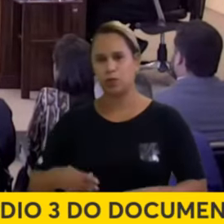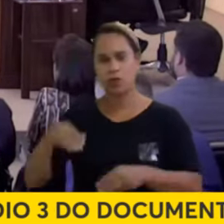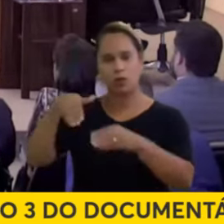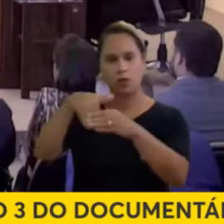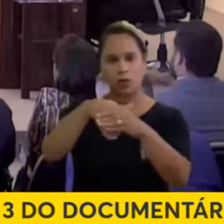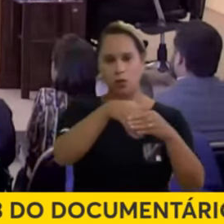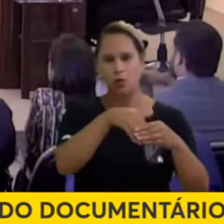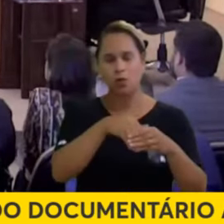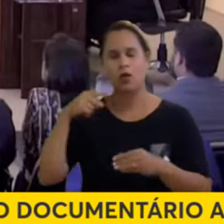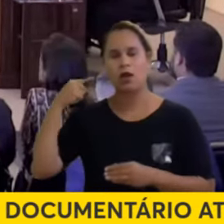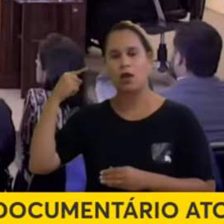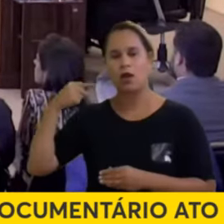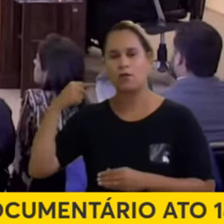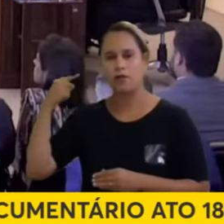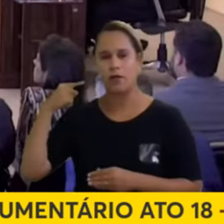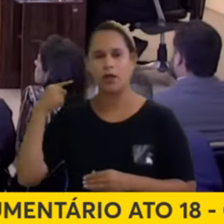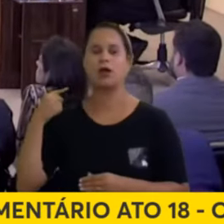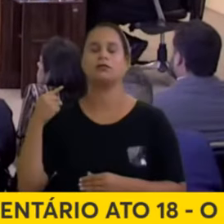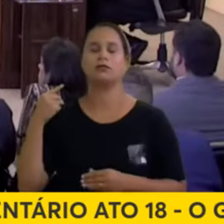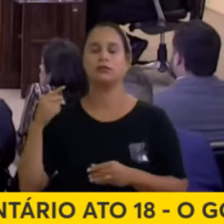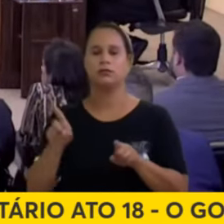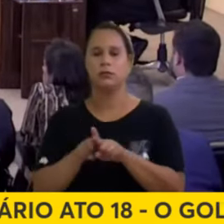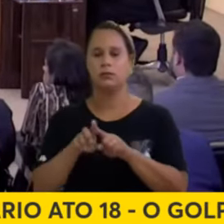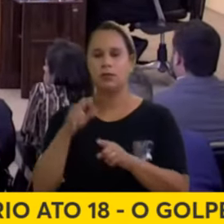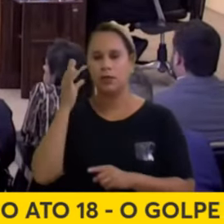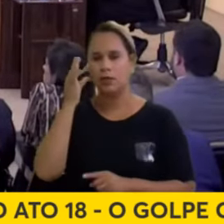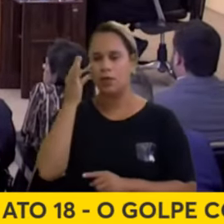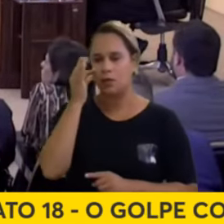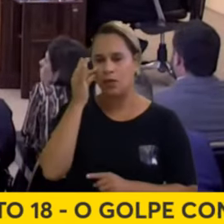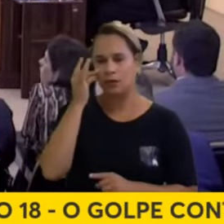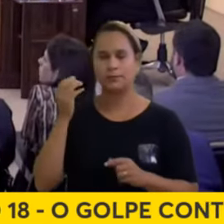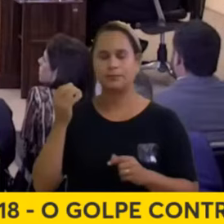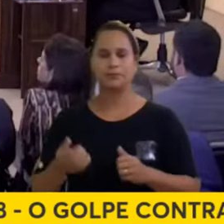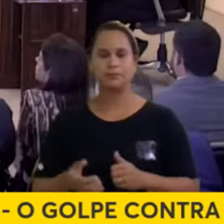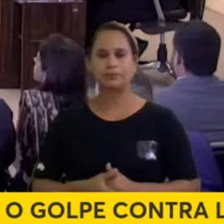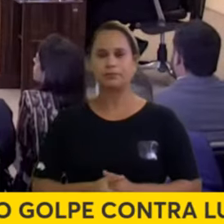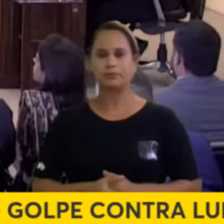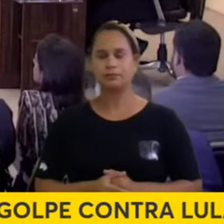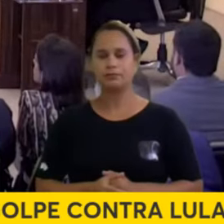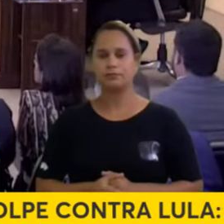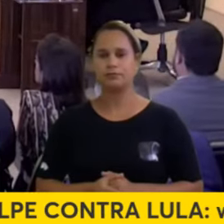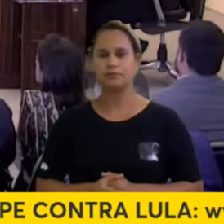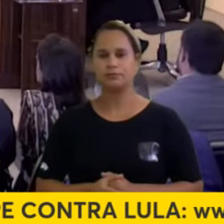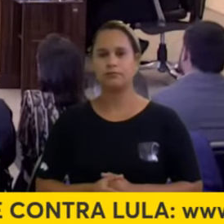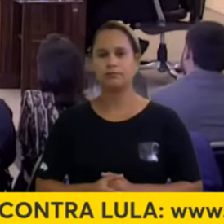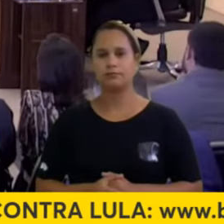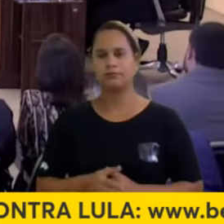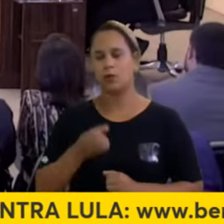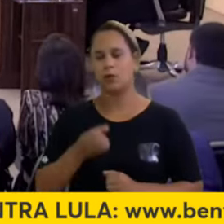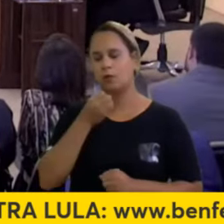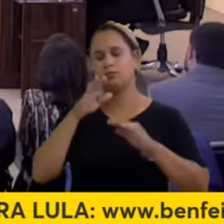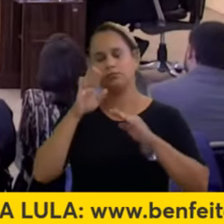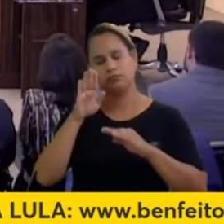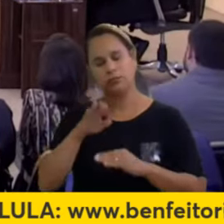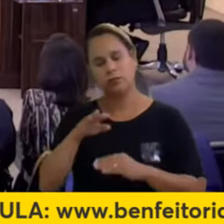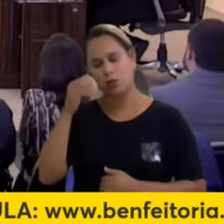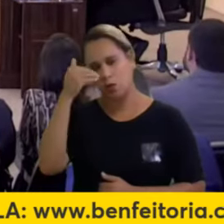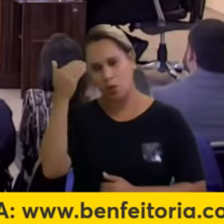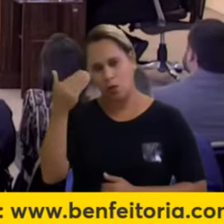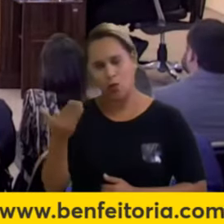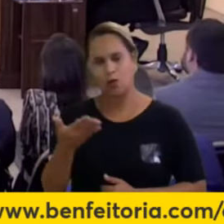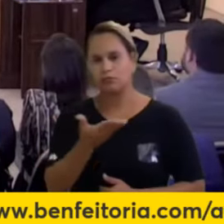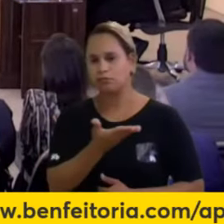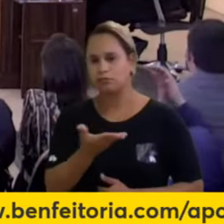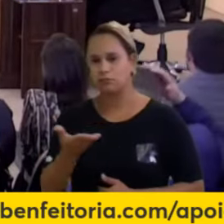encontram presentes assim como todos aqueles que nos acompanham pelo YouTube com esta breve saudação é que com muita honra